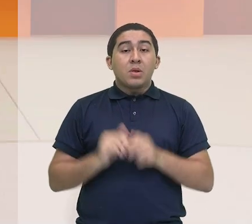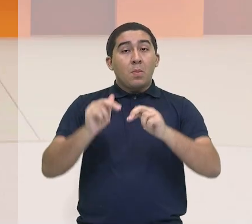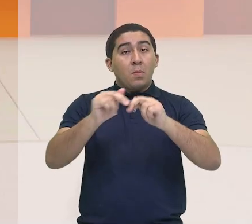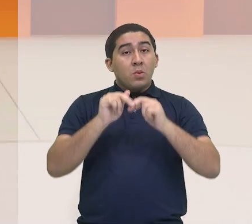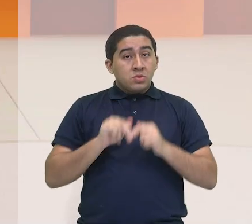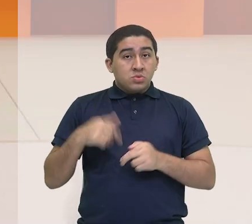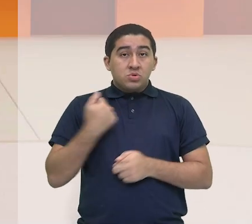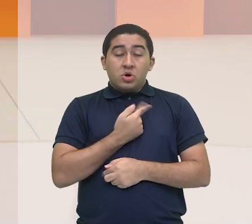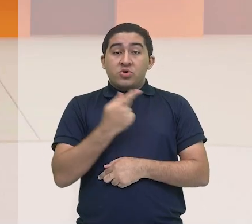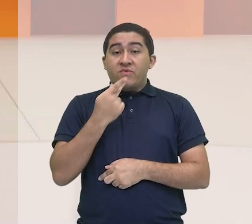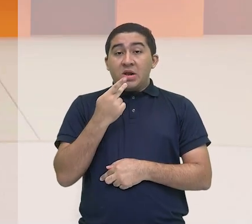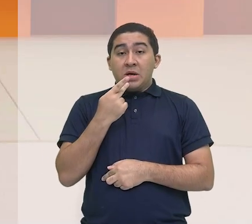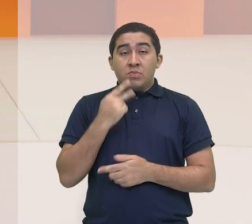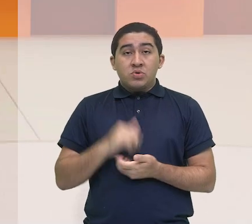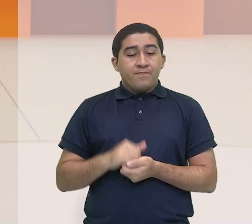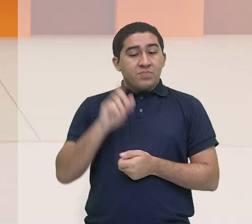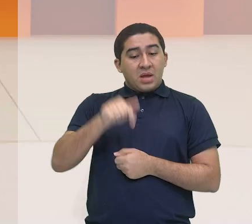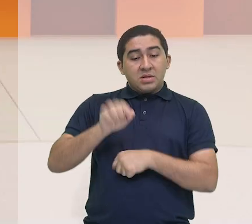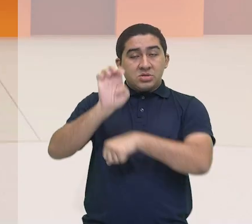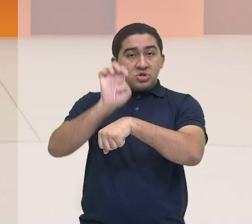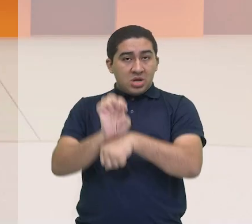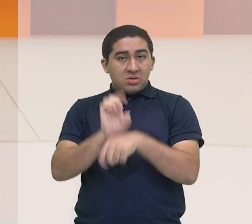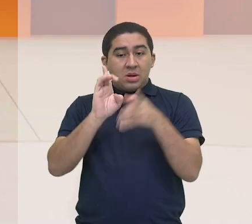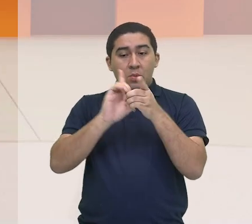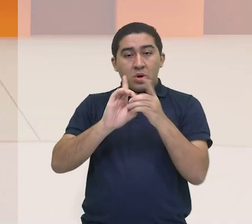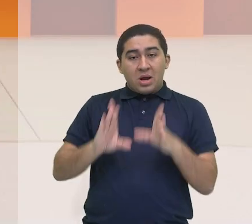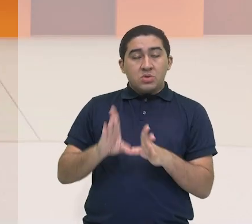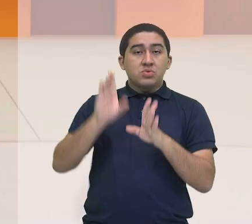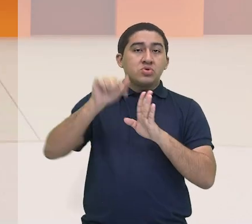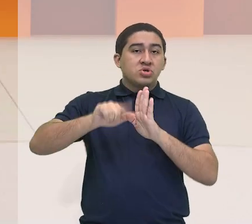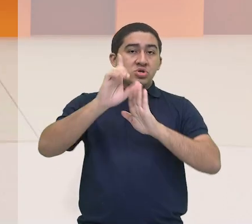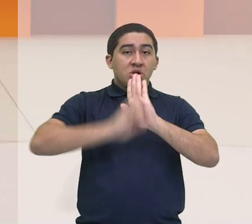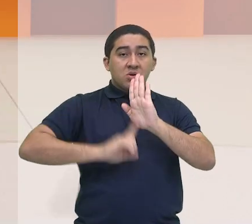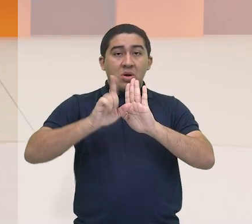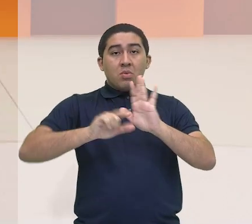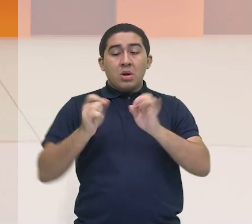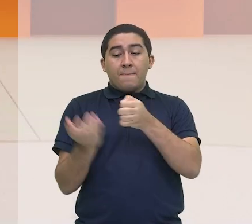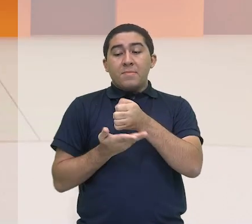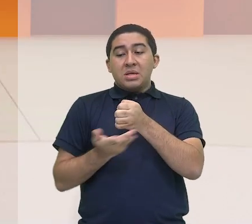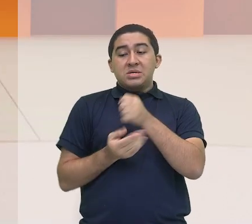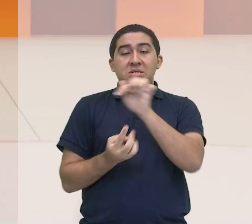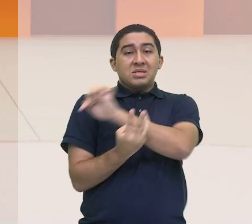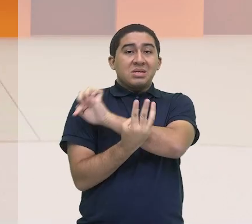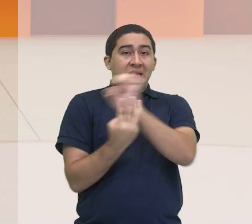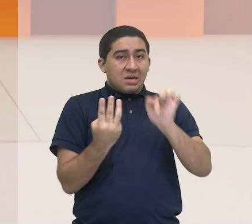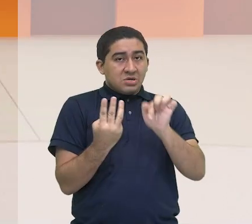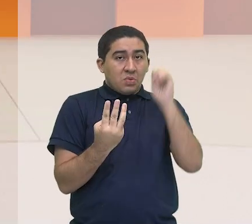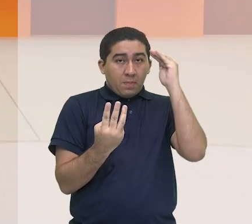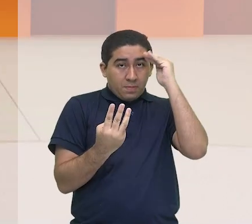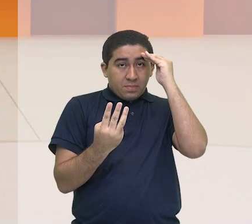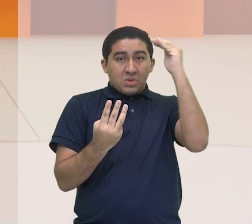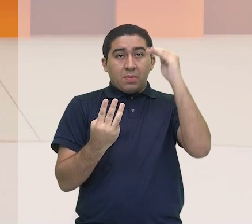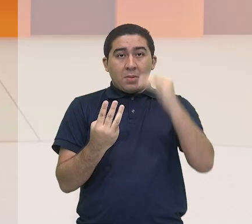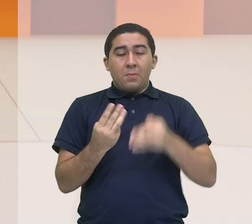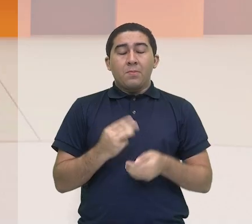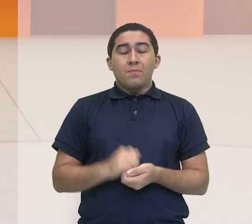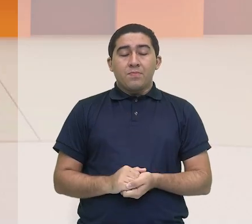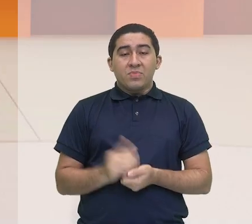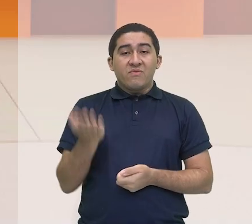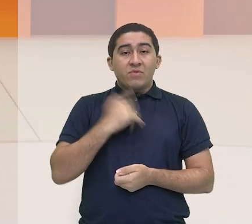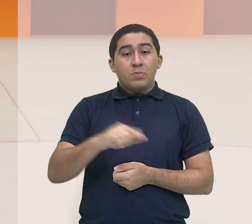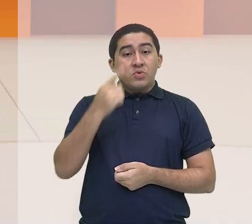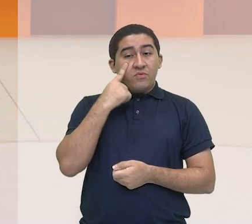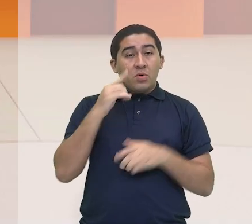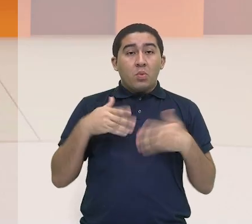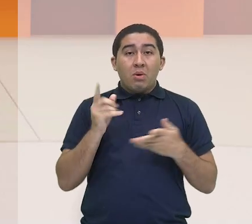que a gente diz que esse Estado Democrático de Direito, ele se baseia em 3 pilares principais. Vamos ver